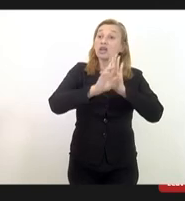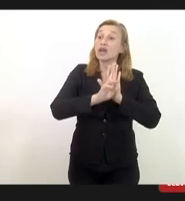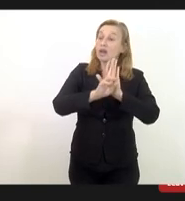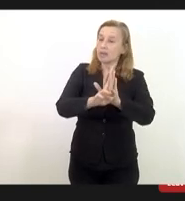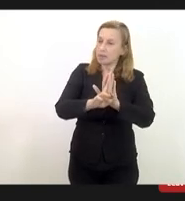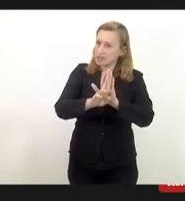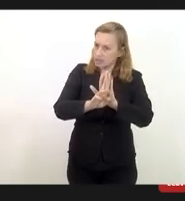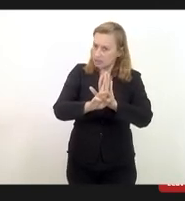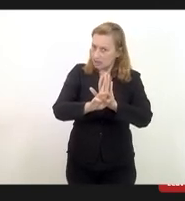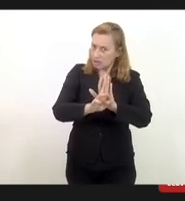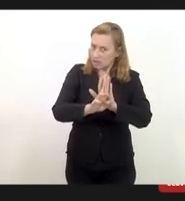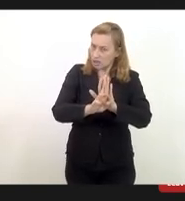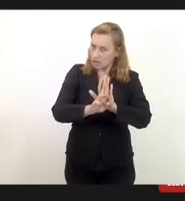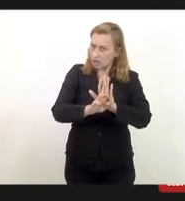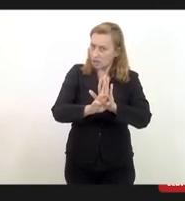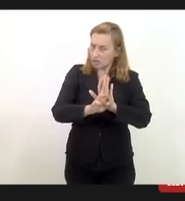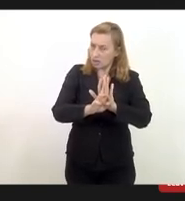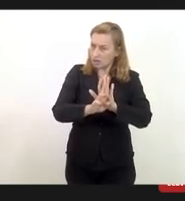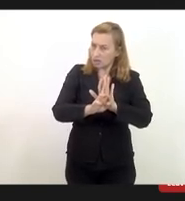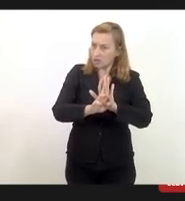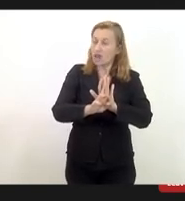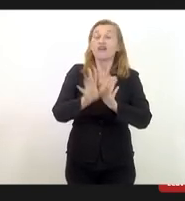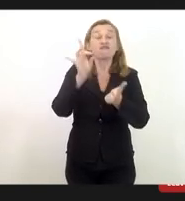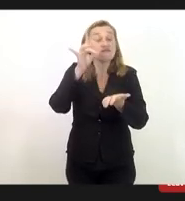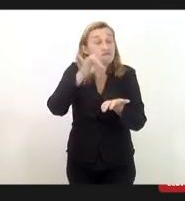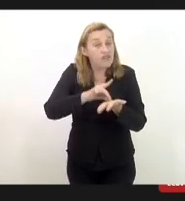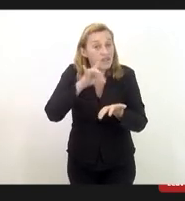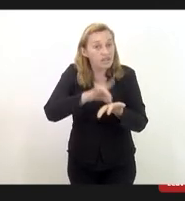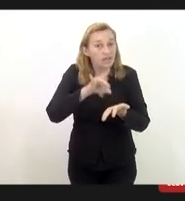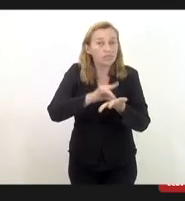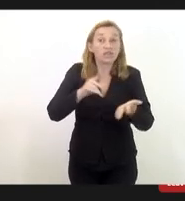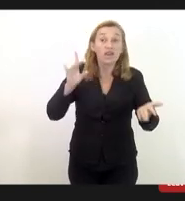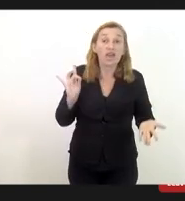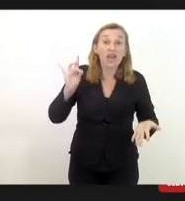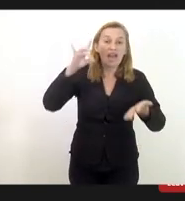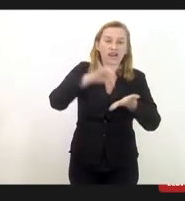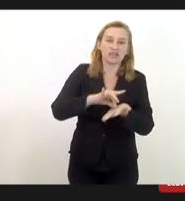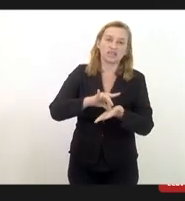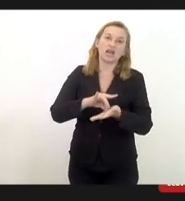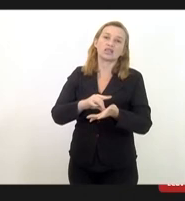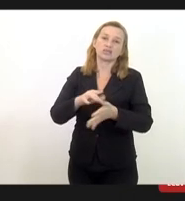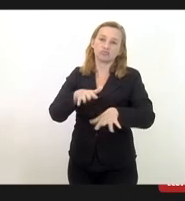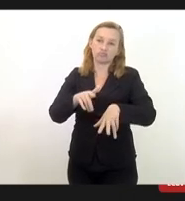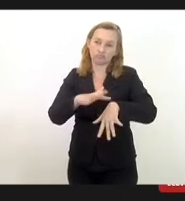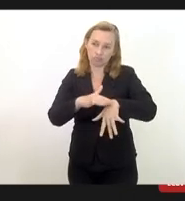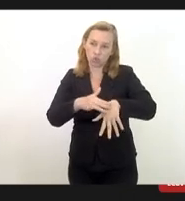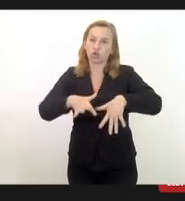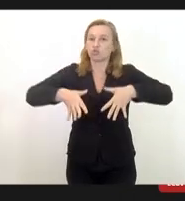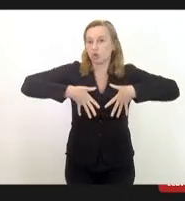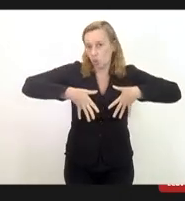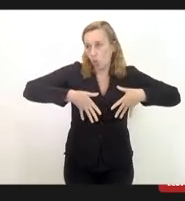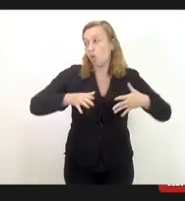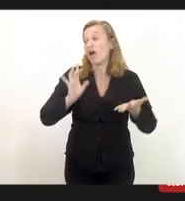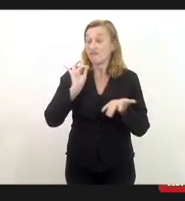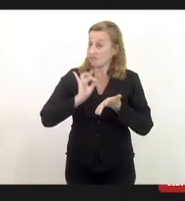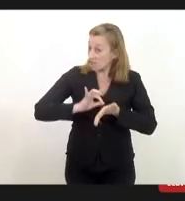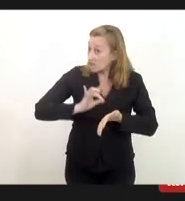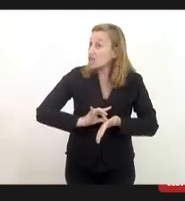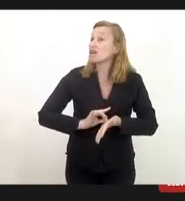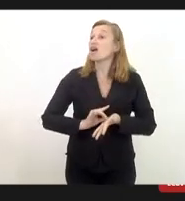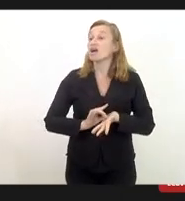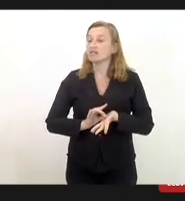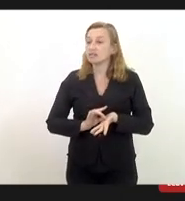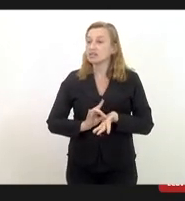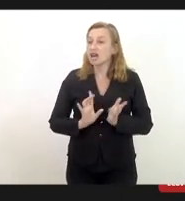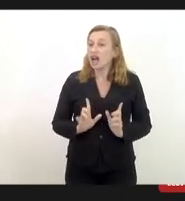representamos a ponta, a verdadeira erradicação da tuberculose, a